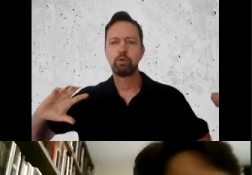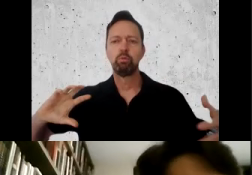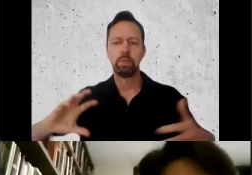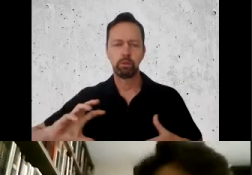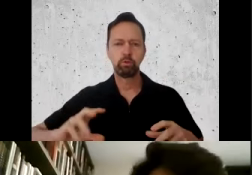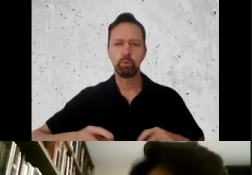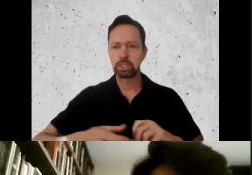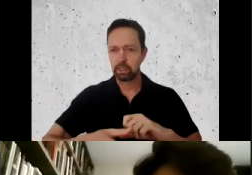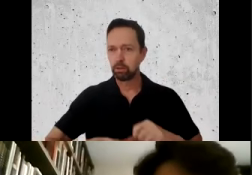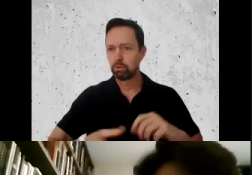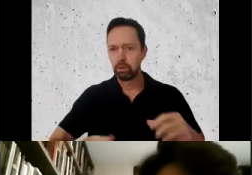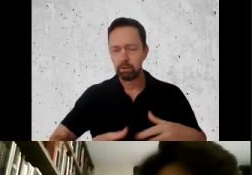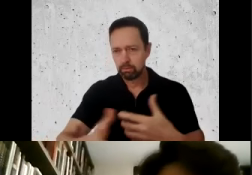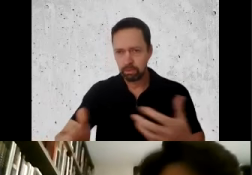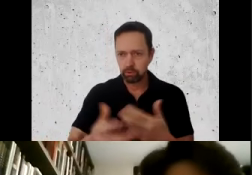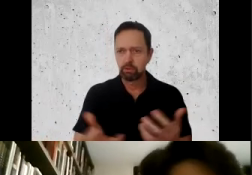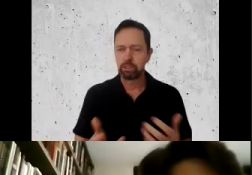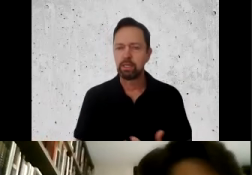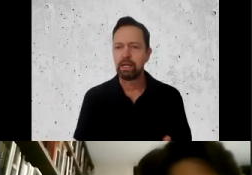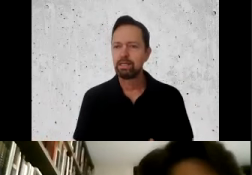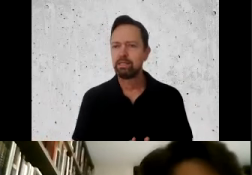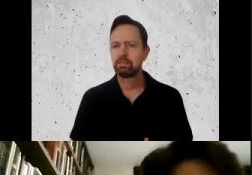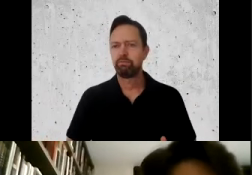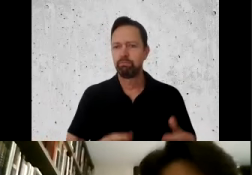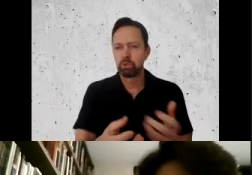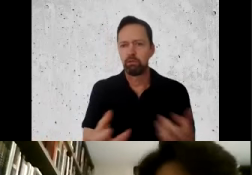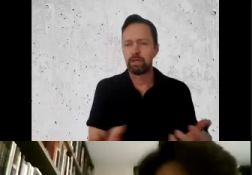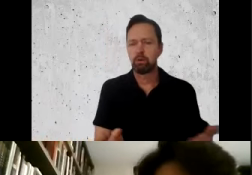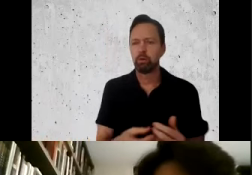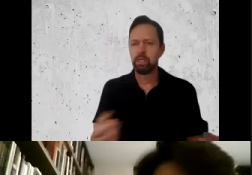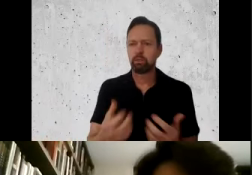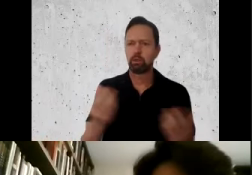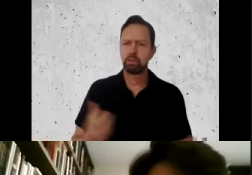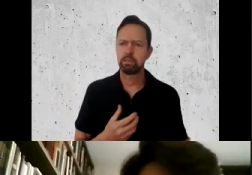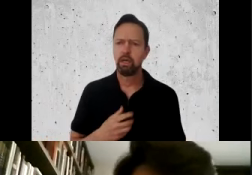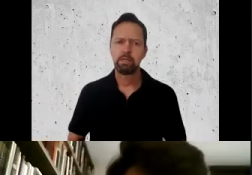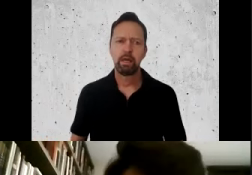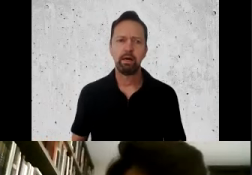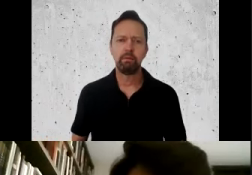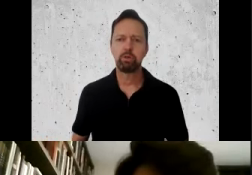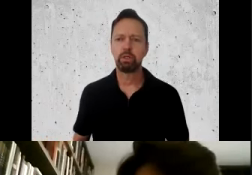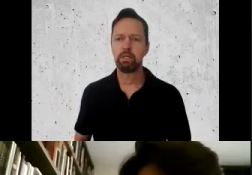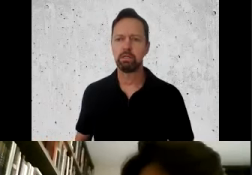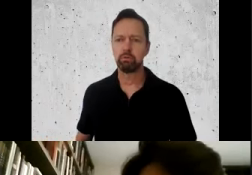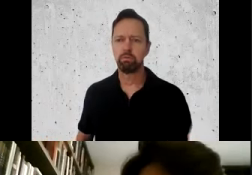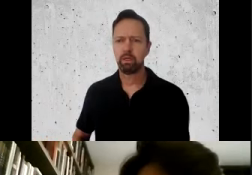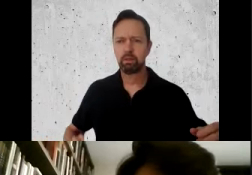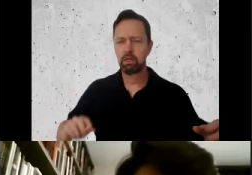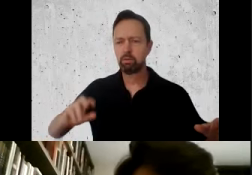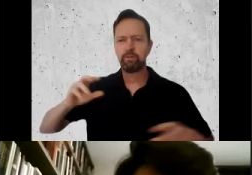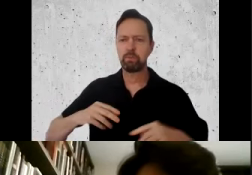que seres humanos buscando os seus interesses, buscando fazer economia, troca, se